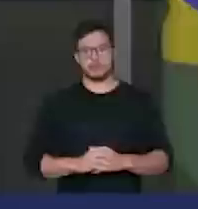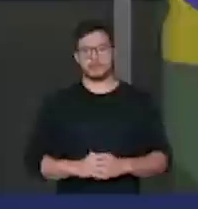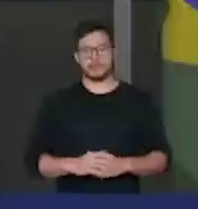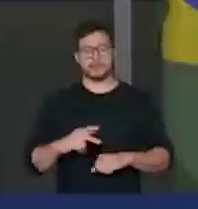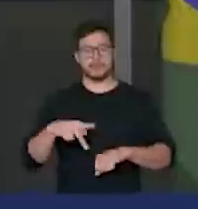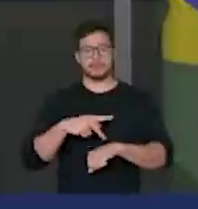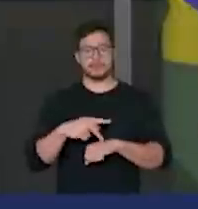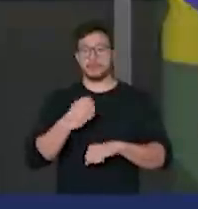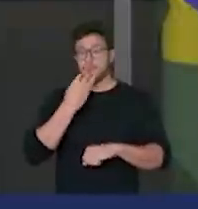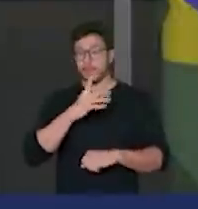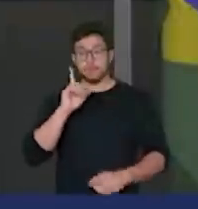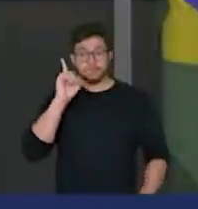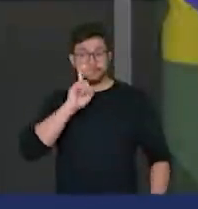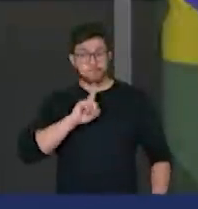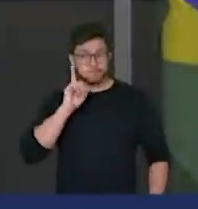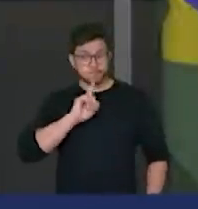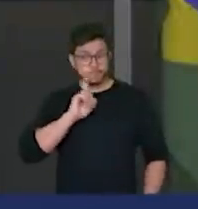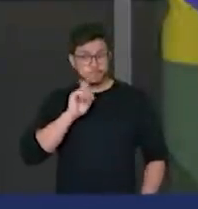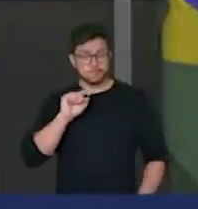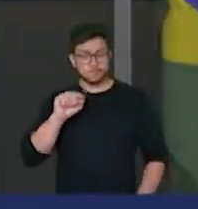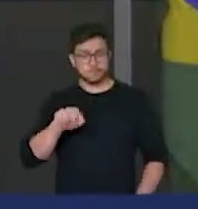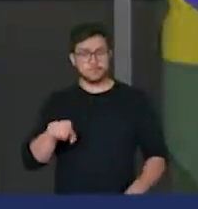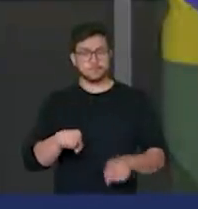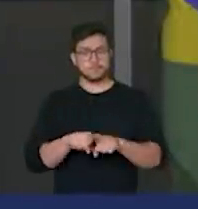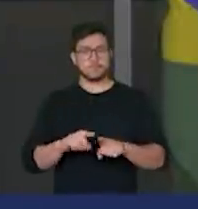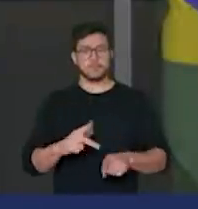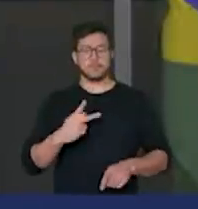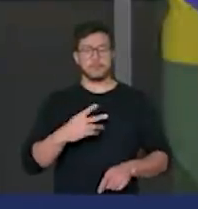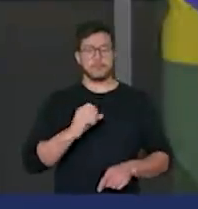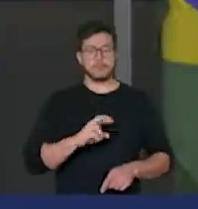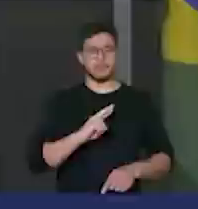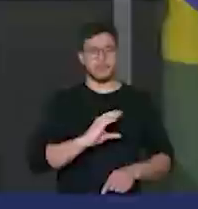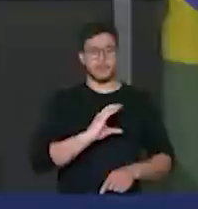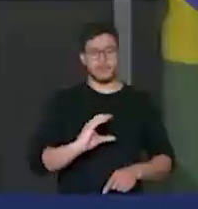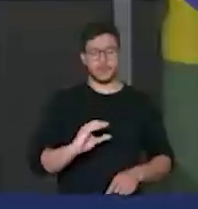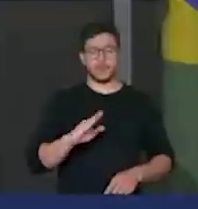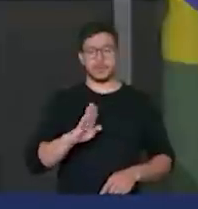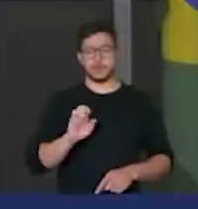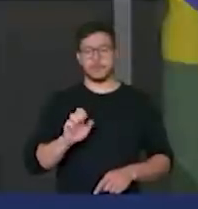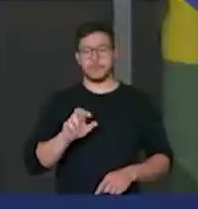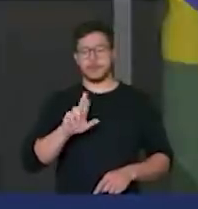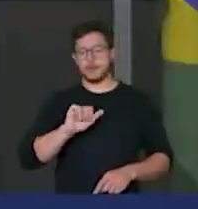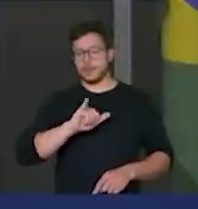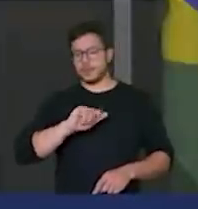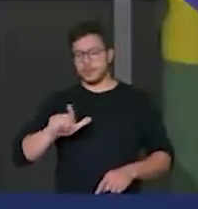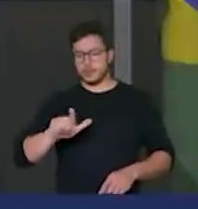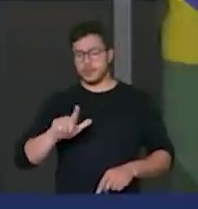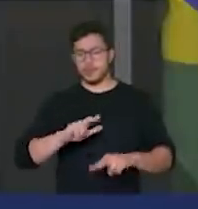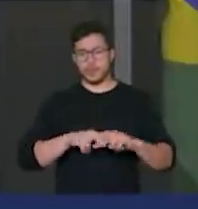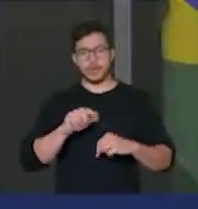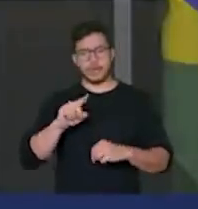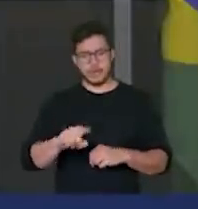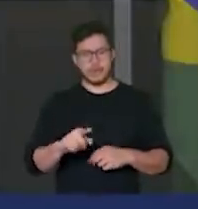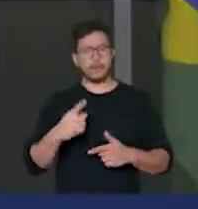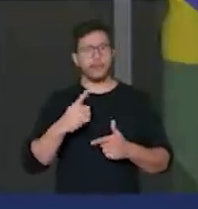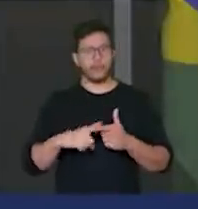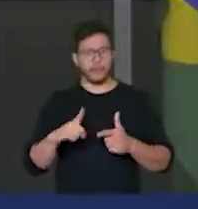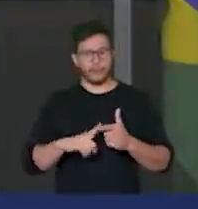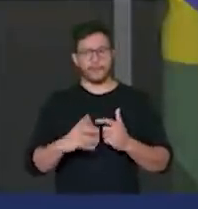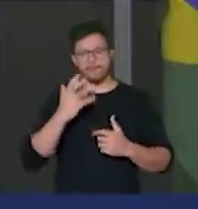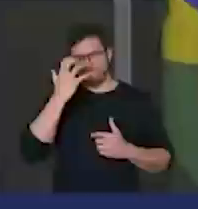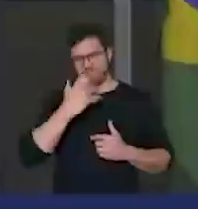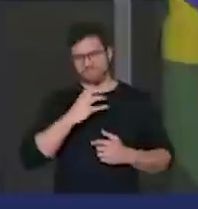decente. Nos Estados Unidos, esse tipo de prática é chamado de pork barrel, barril de porco, porque é uma prática